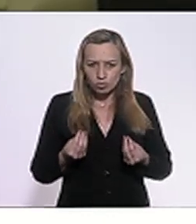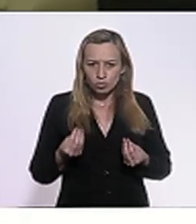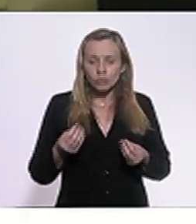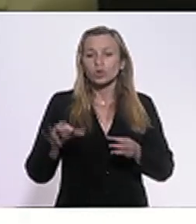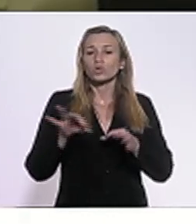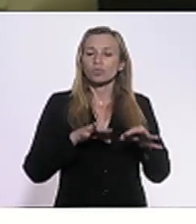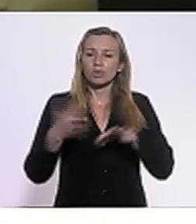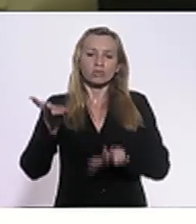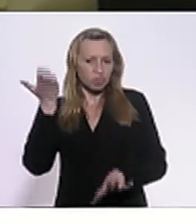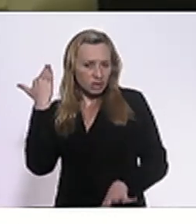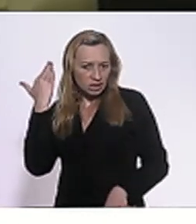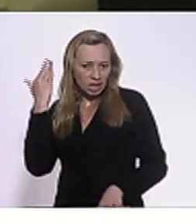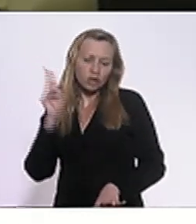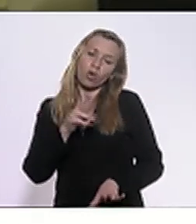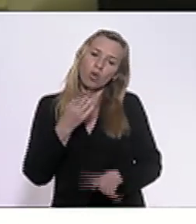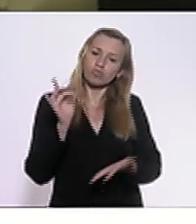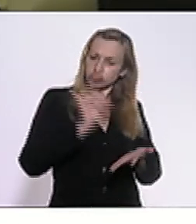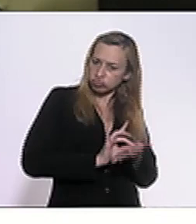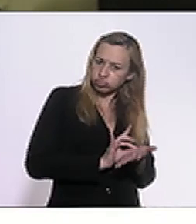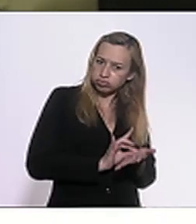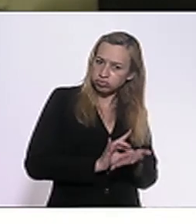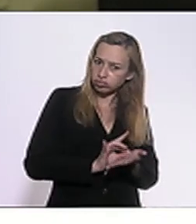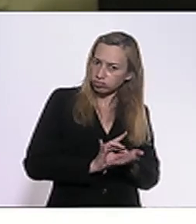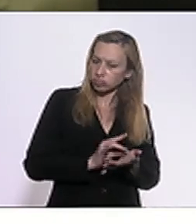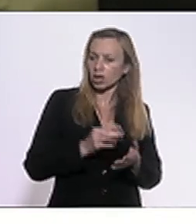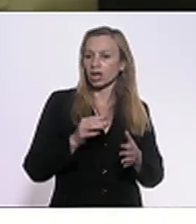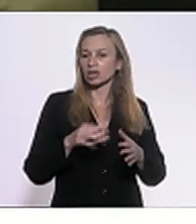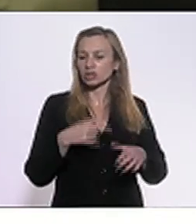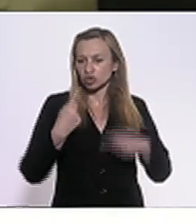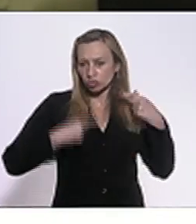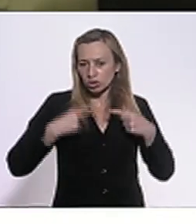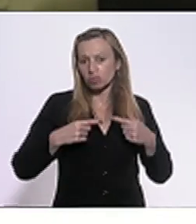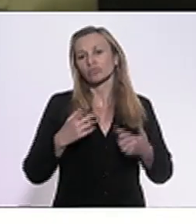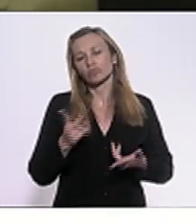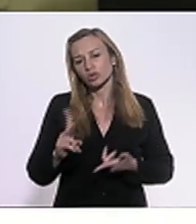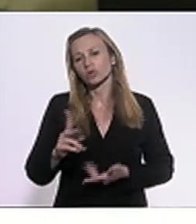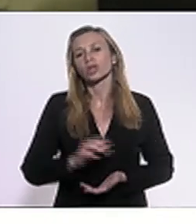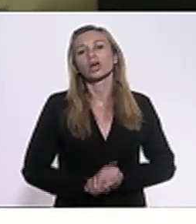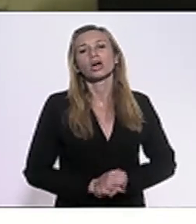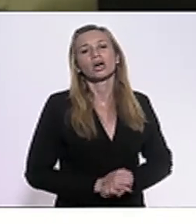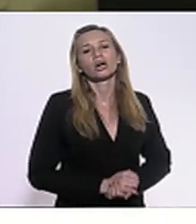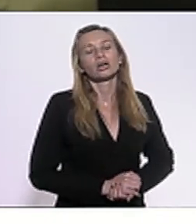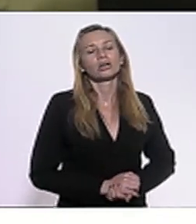plano anterior ou no plano atual, né, que está em discussão,